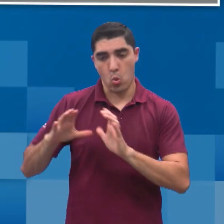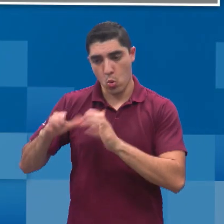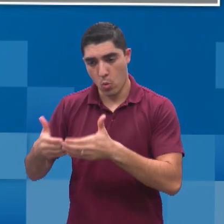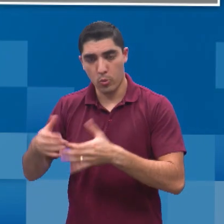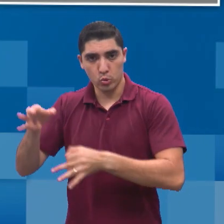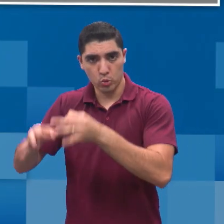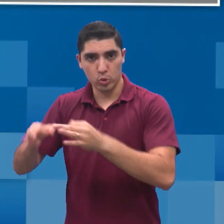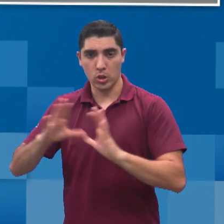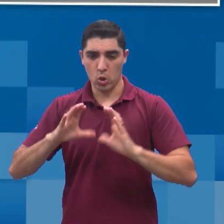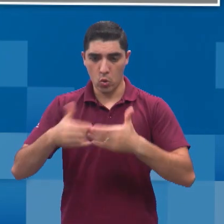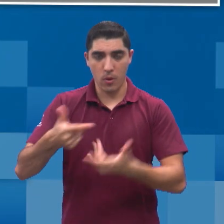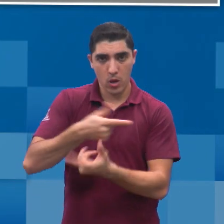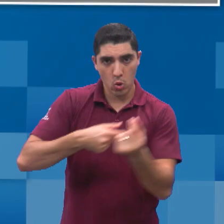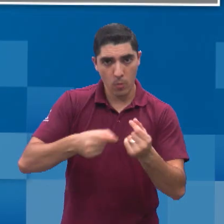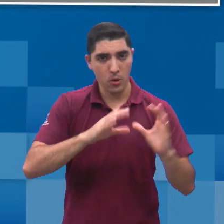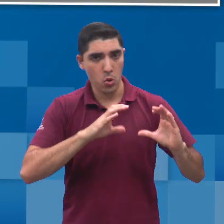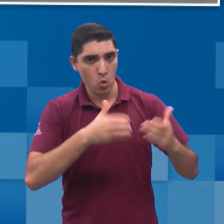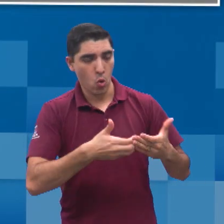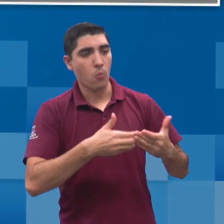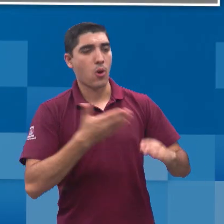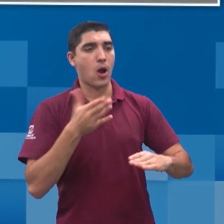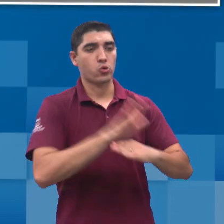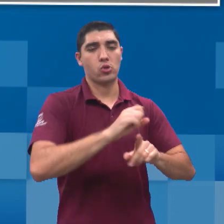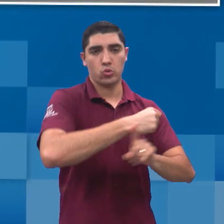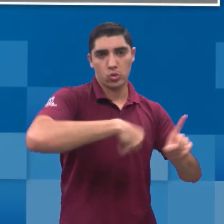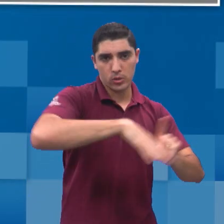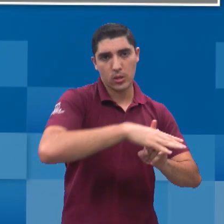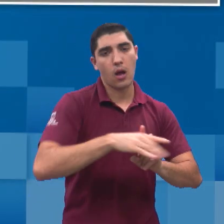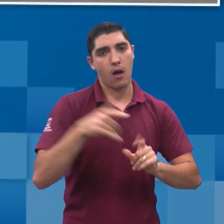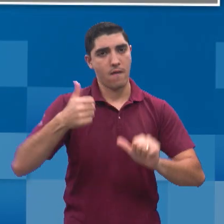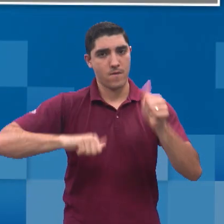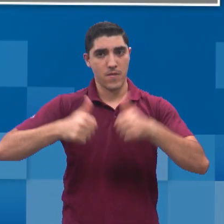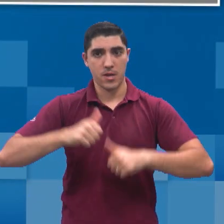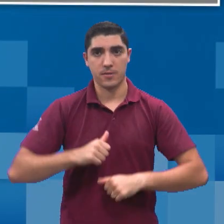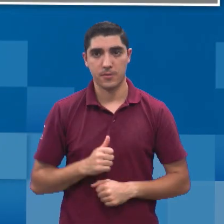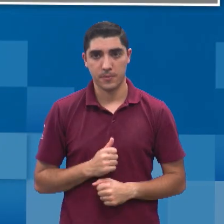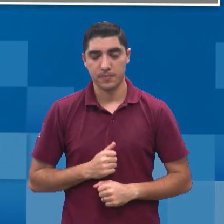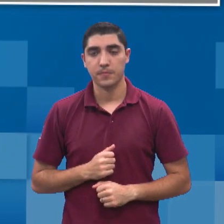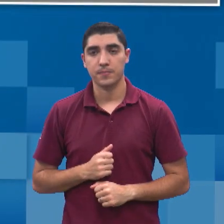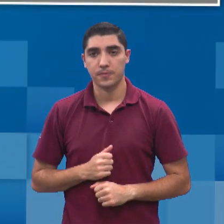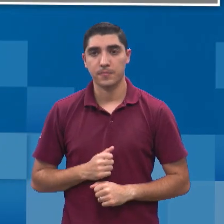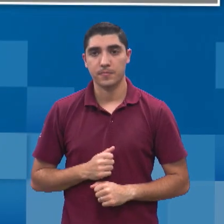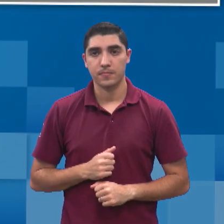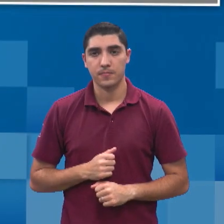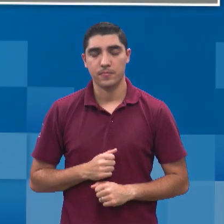Comissões de Justiça, Economia e Promoção Social.